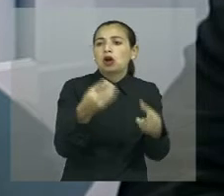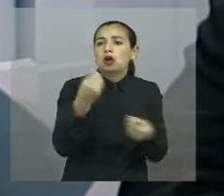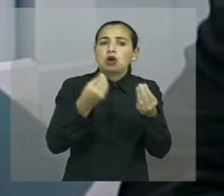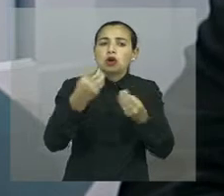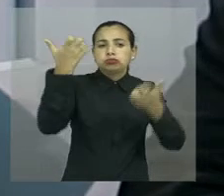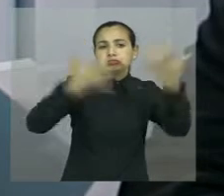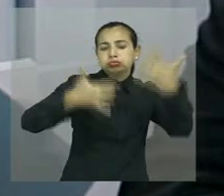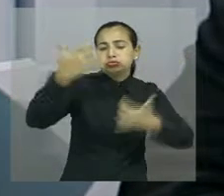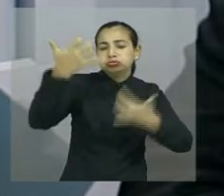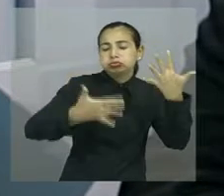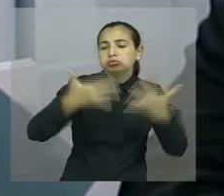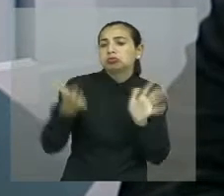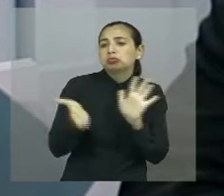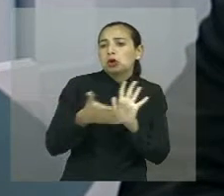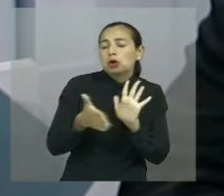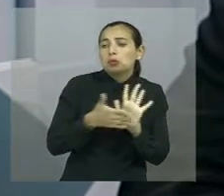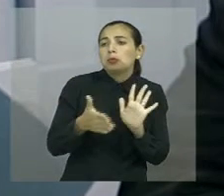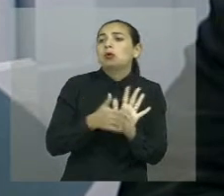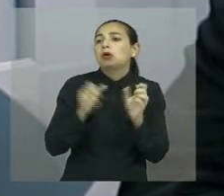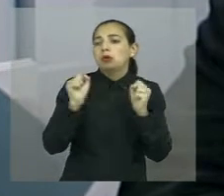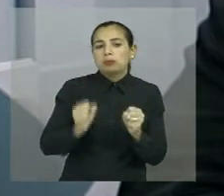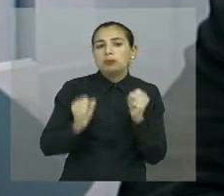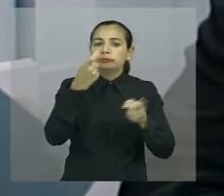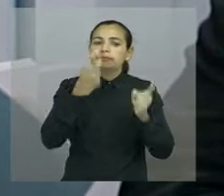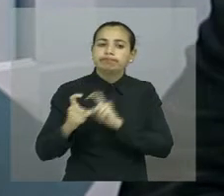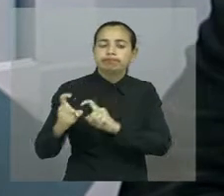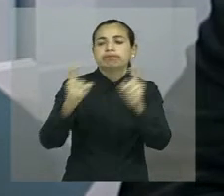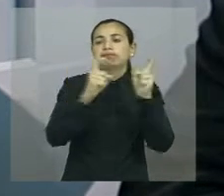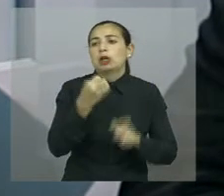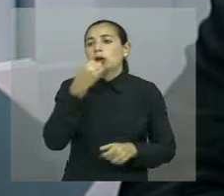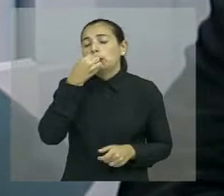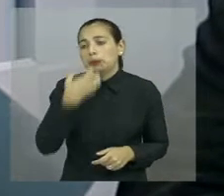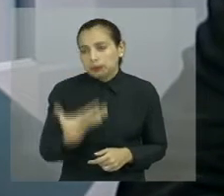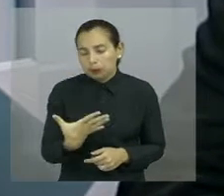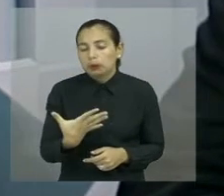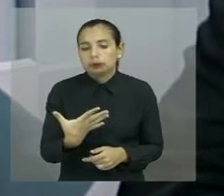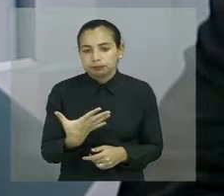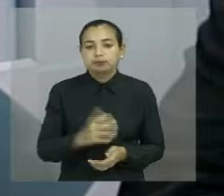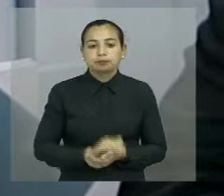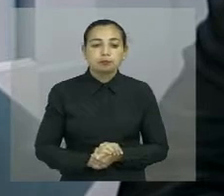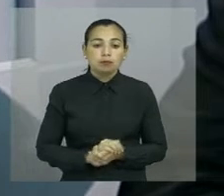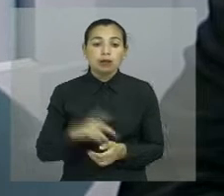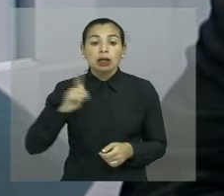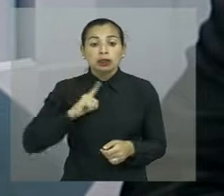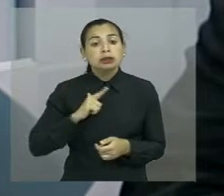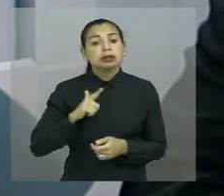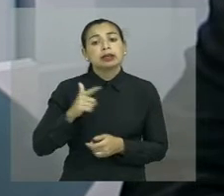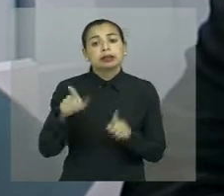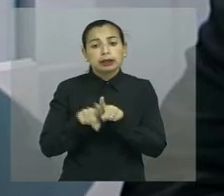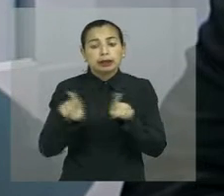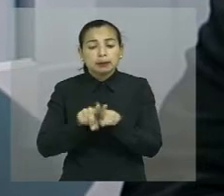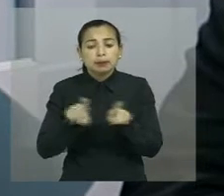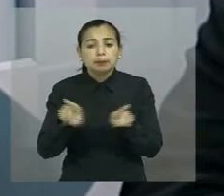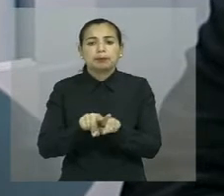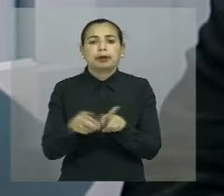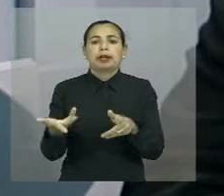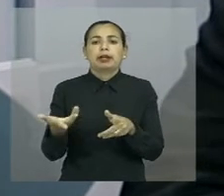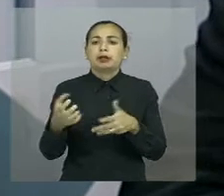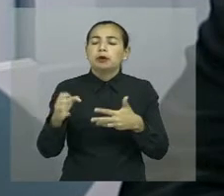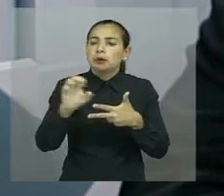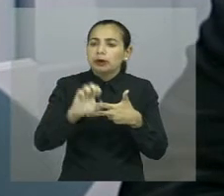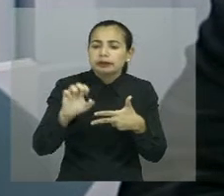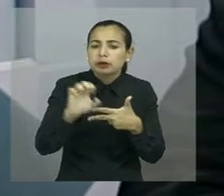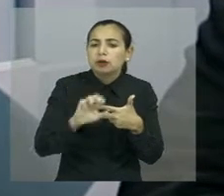Educação, de diversos lançamentos, de diversos eventos do Poder Executivo,